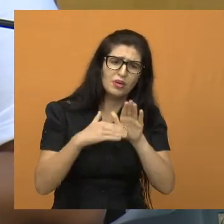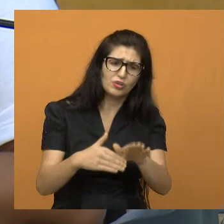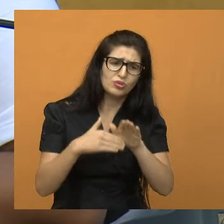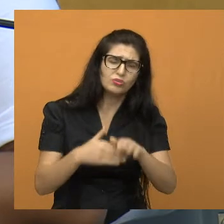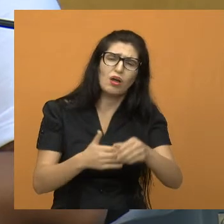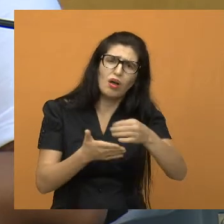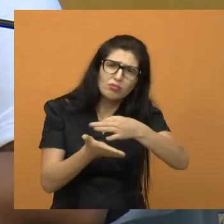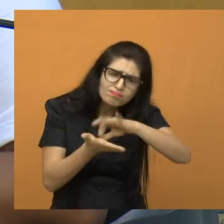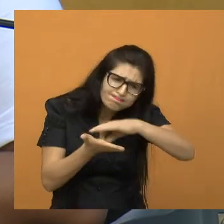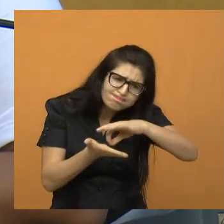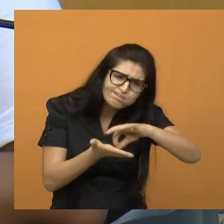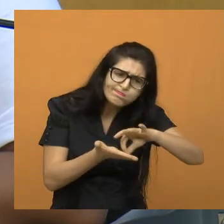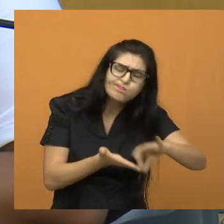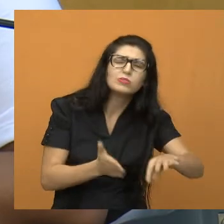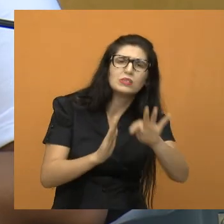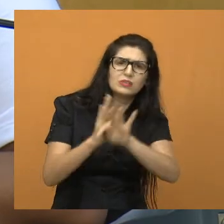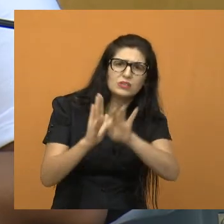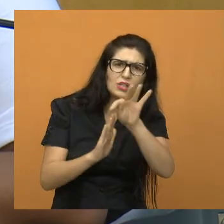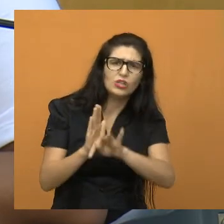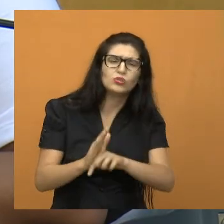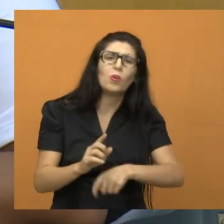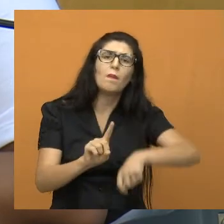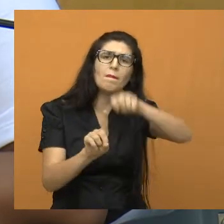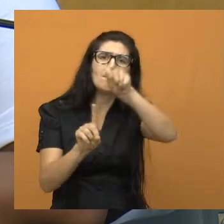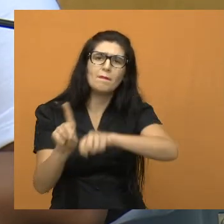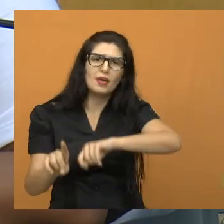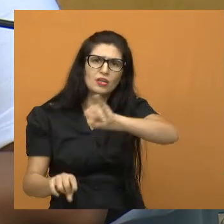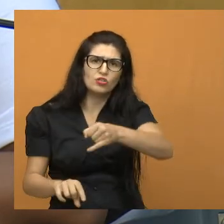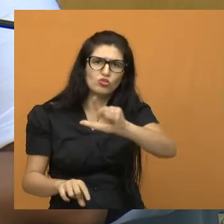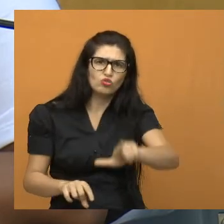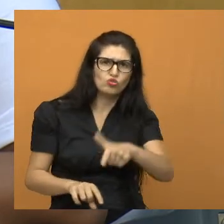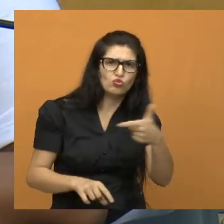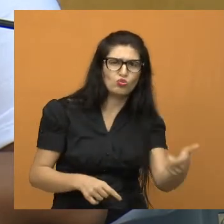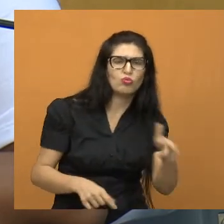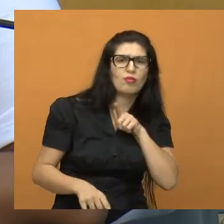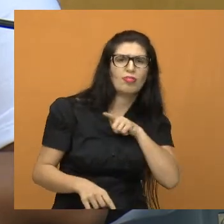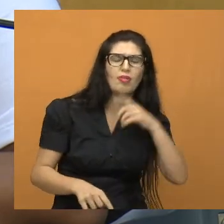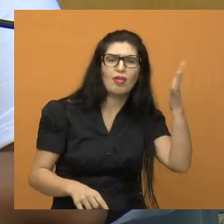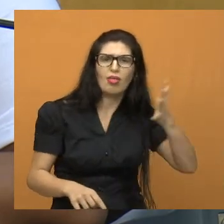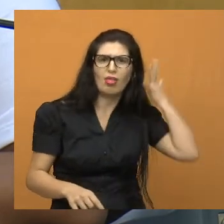escrito, esqueleto. Agora, em julho, nós temos um seminário nacional, onde